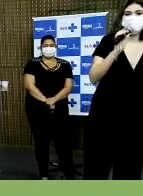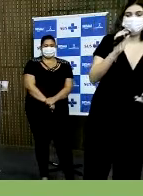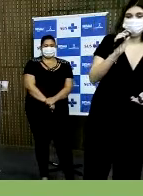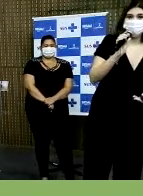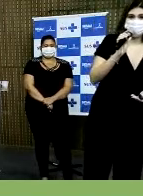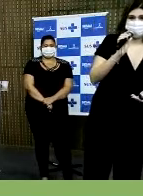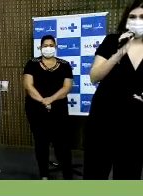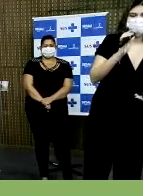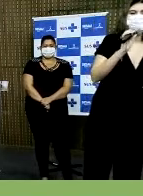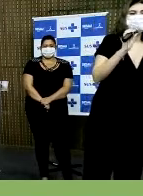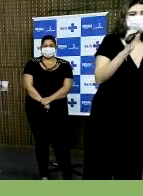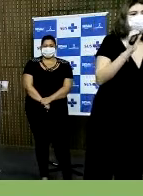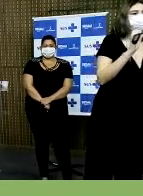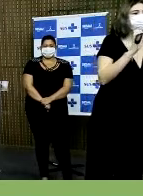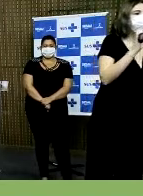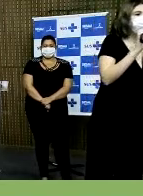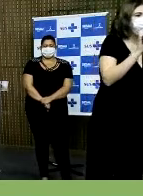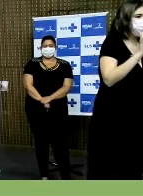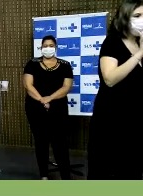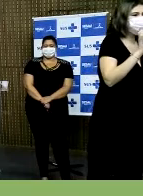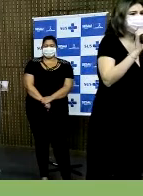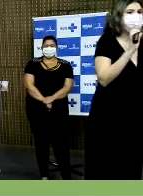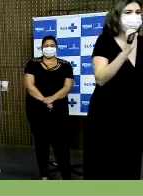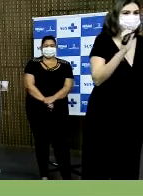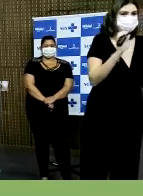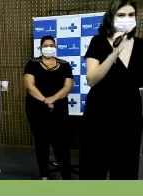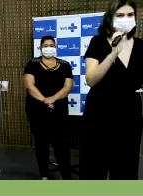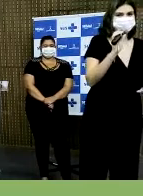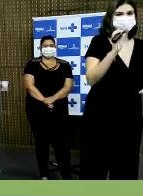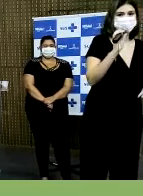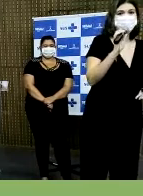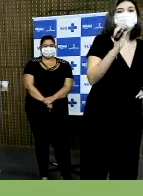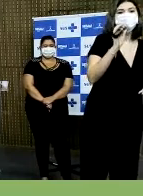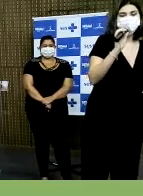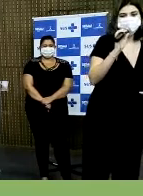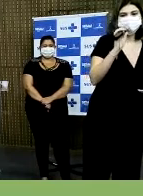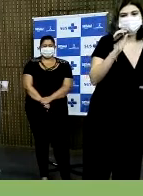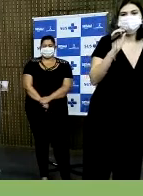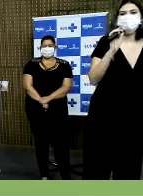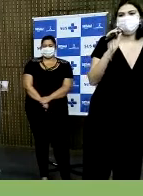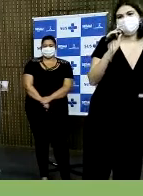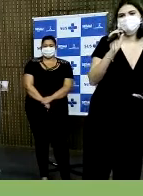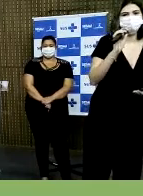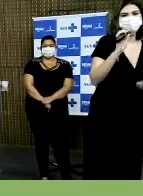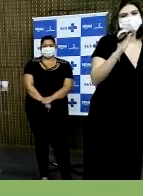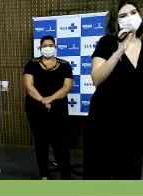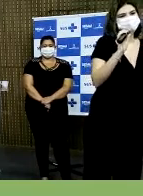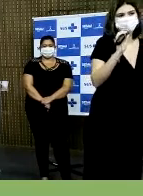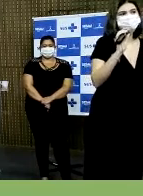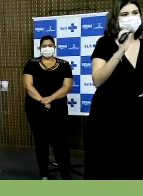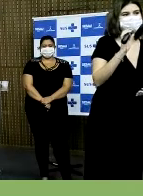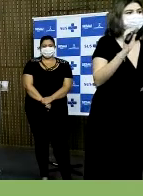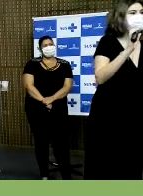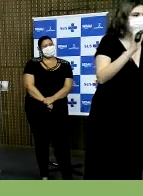a problemática da pandemia. Então, ela prejudicou um pouco esse acesso das pacientes até lá, muitas vezes por medo de uma